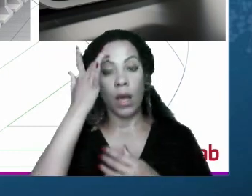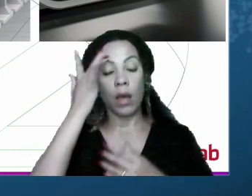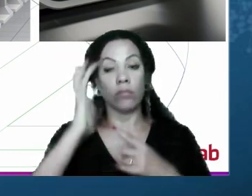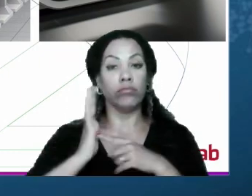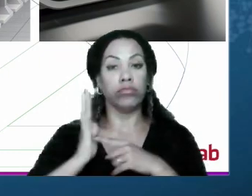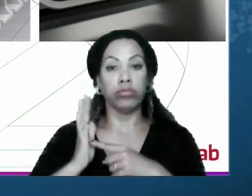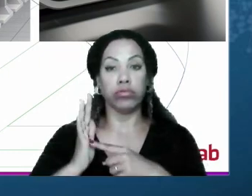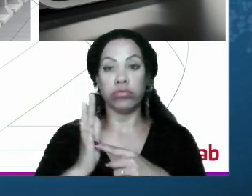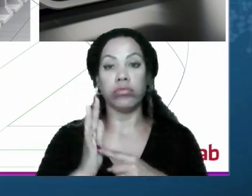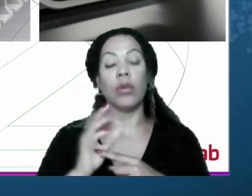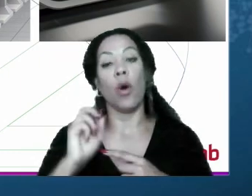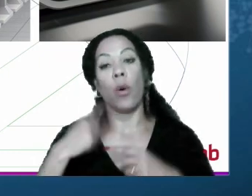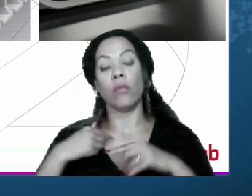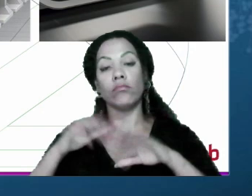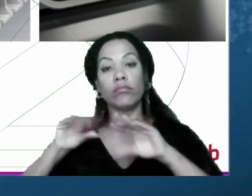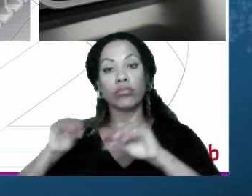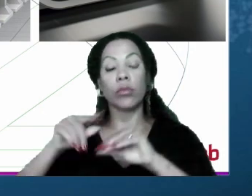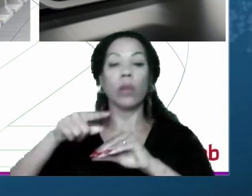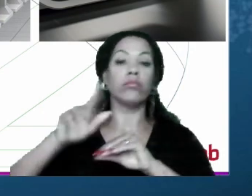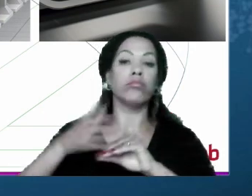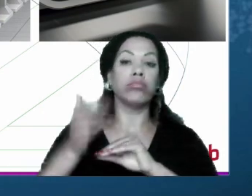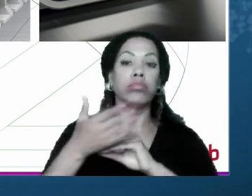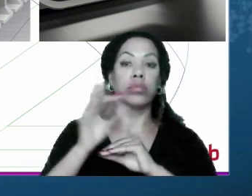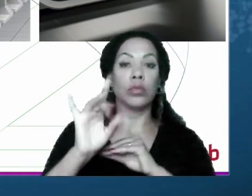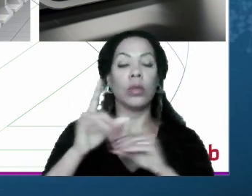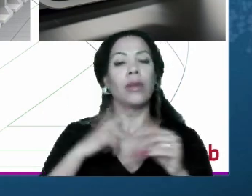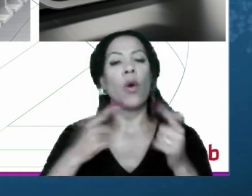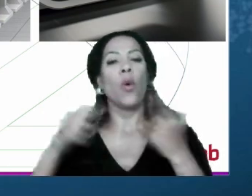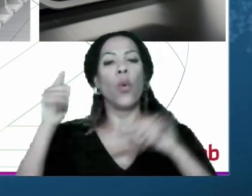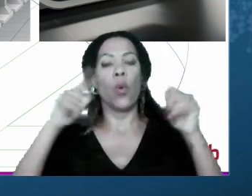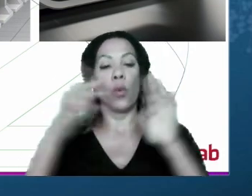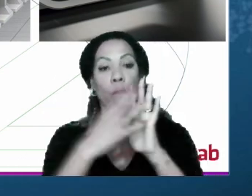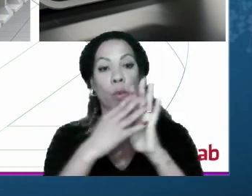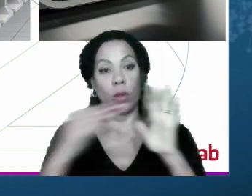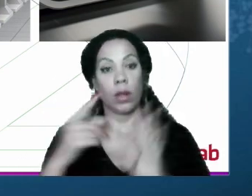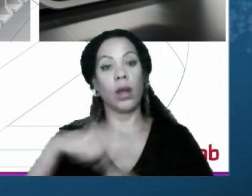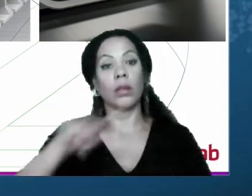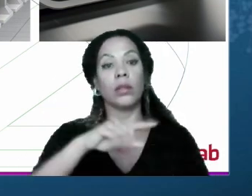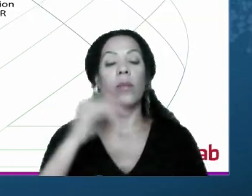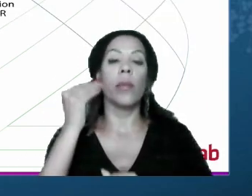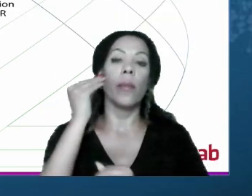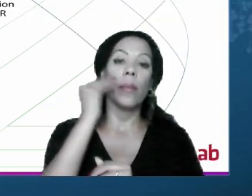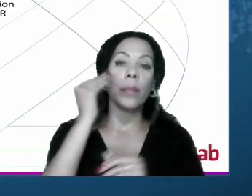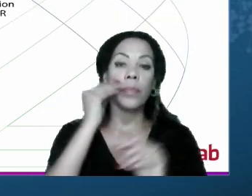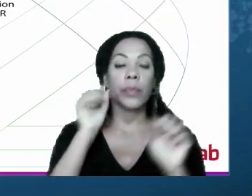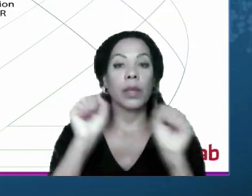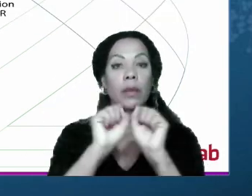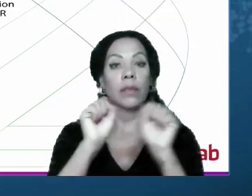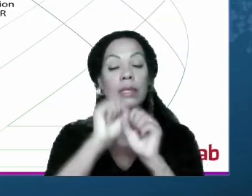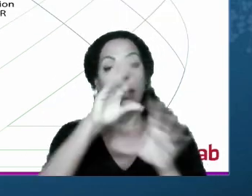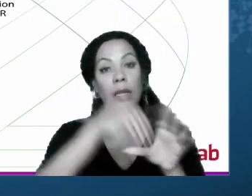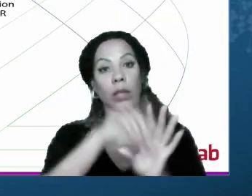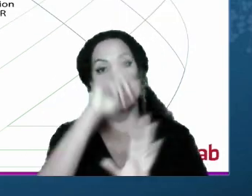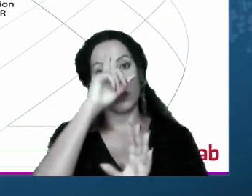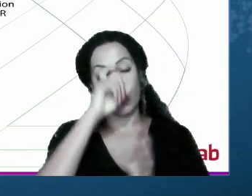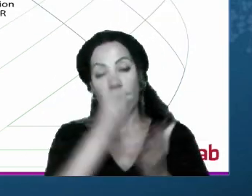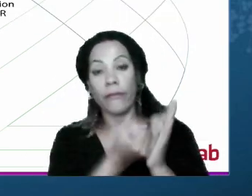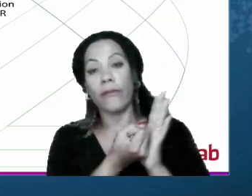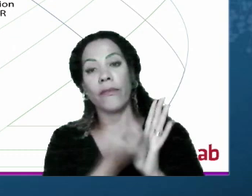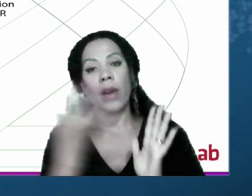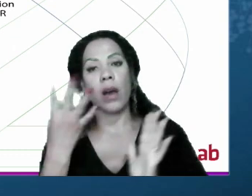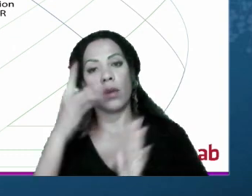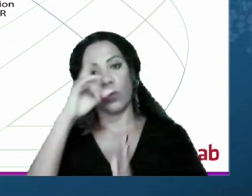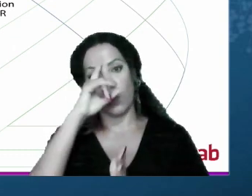semi-automatizado e outros modelos também. A gente está tentando estabelecer isso em seus hospitais, em vários hospitais,